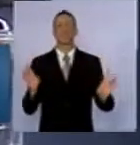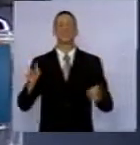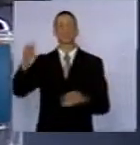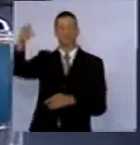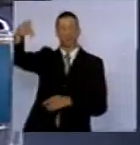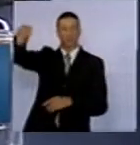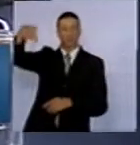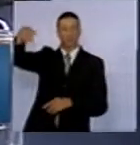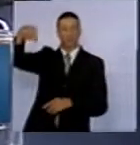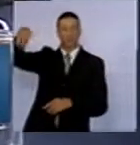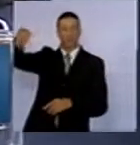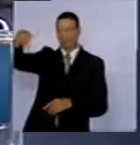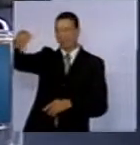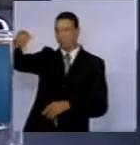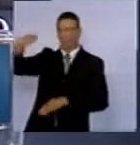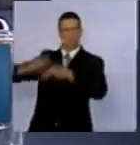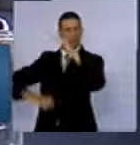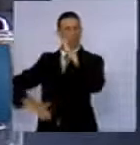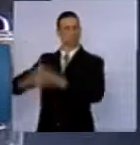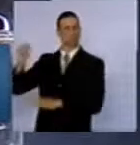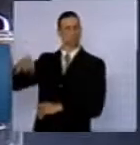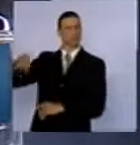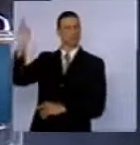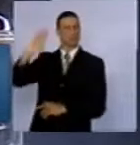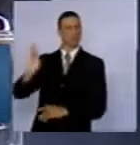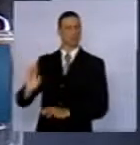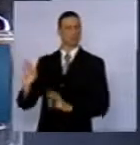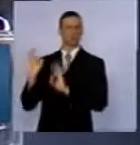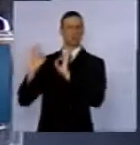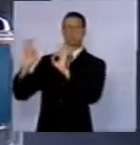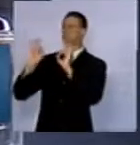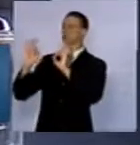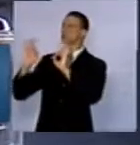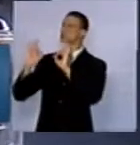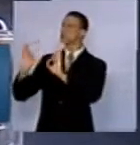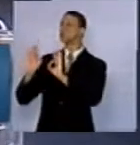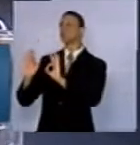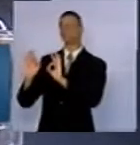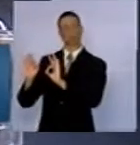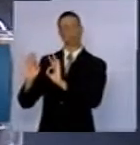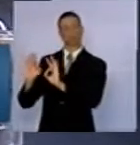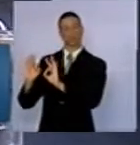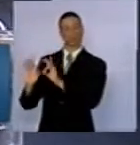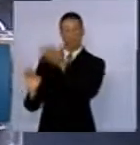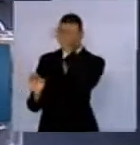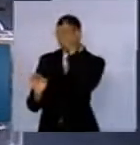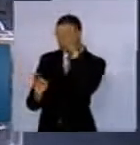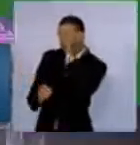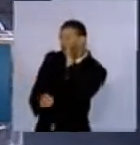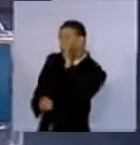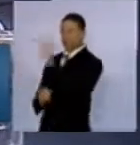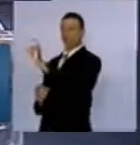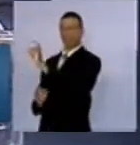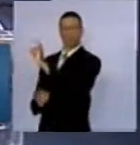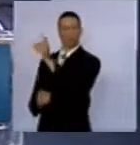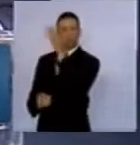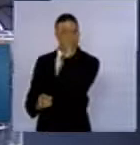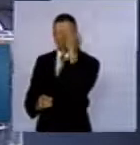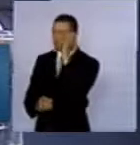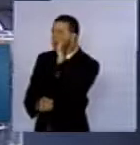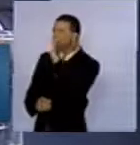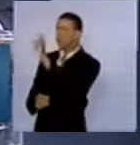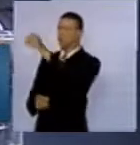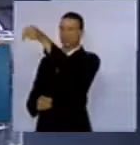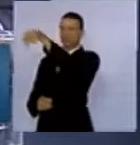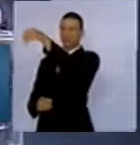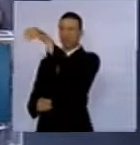somos especialistas, as novelas brasileiras são inquestionáveis no mundo inteiro. O quanto isso atrai o interesse do nosso público, do povo